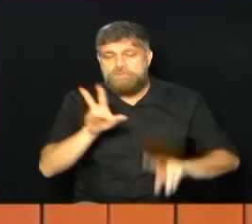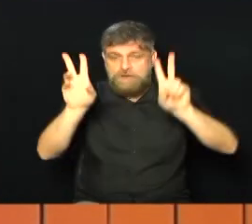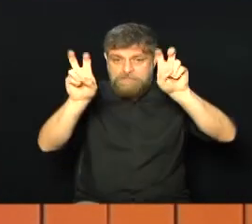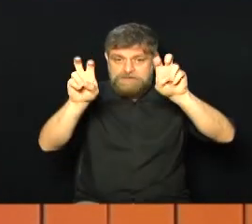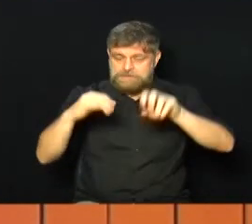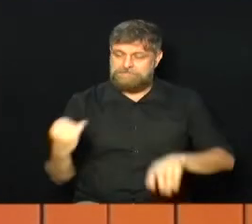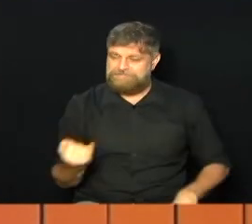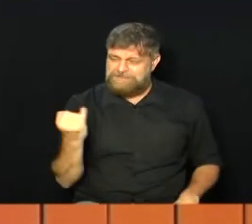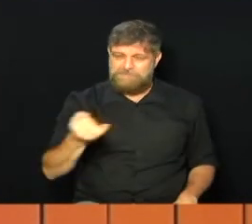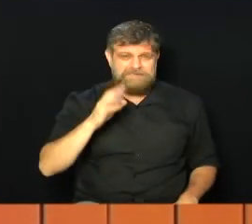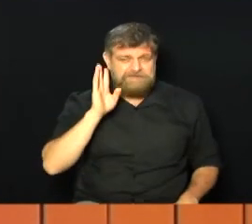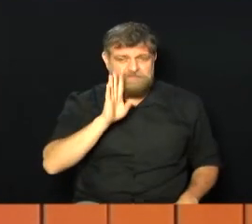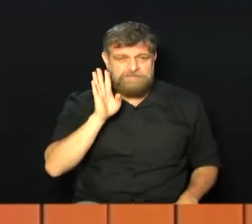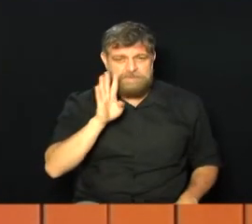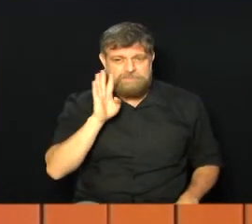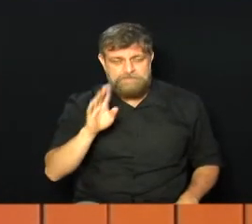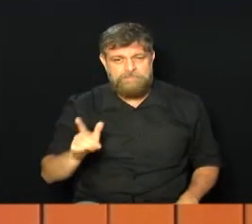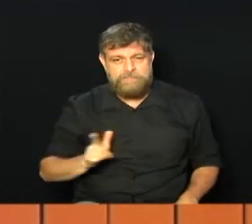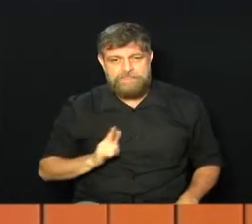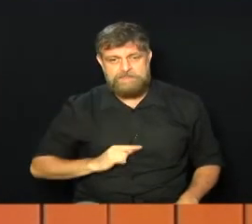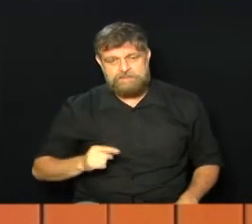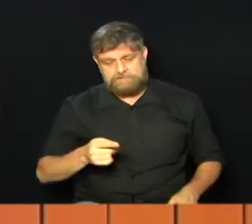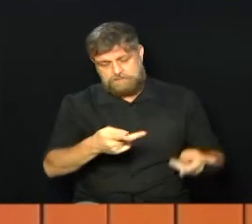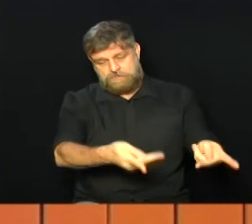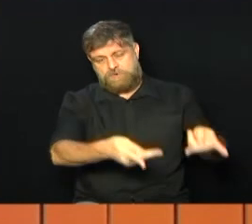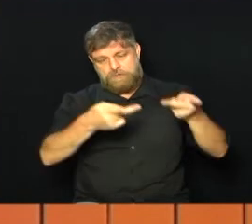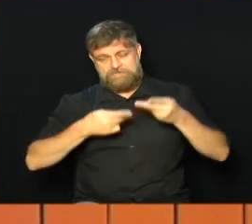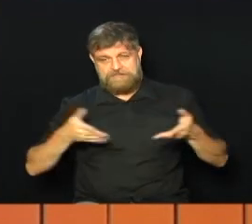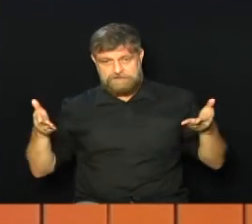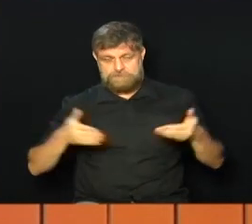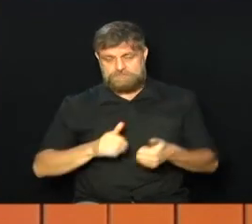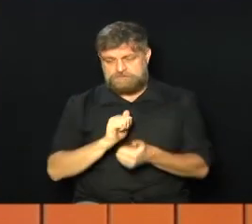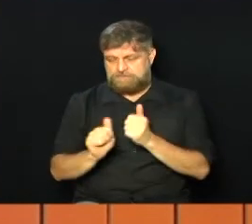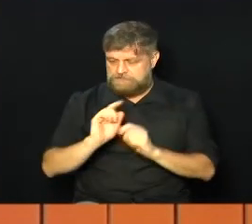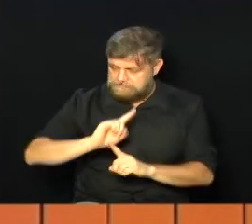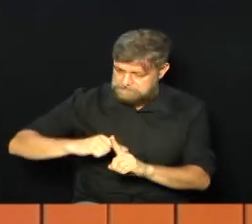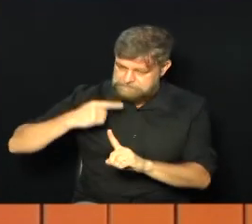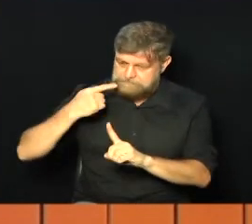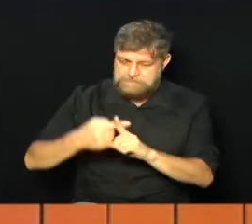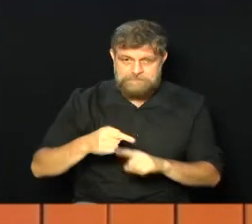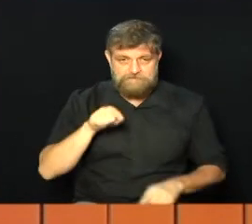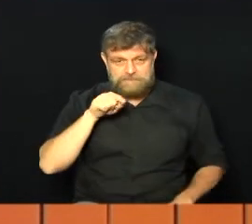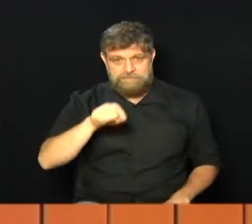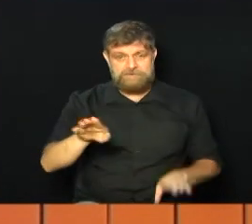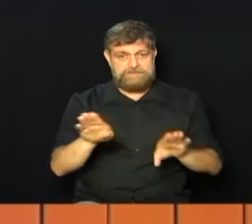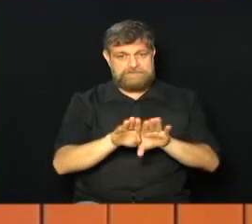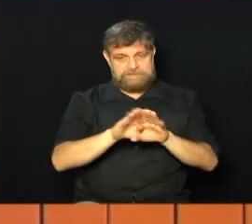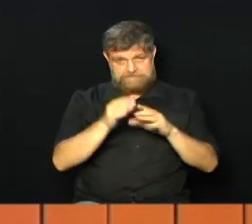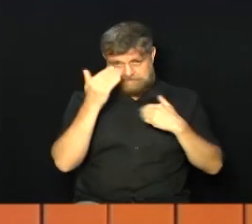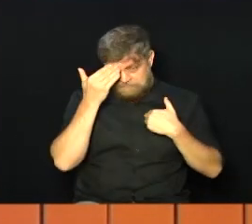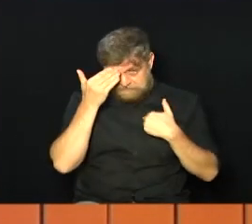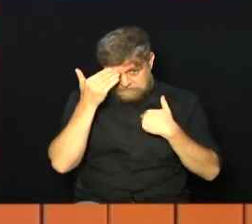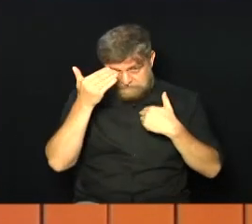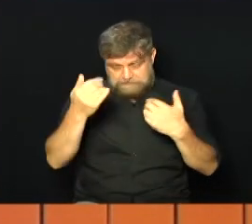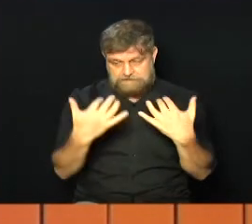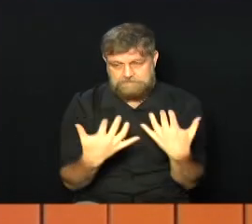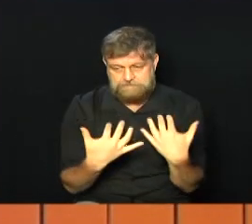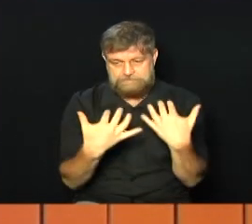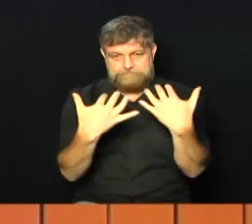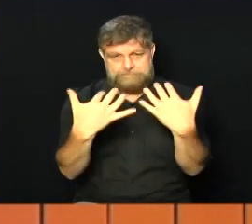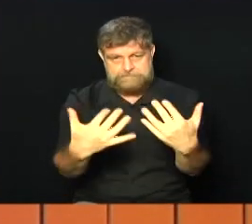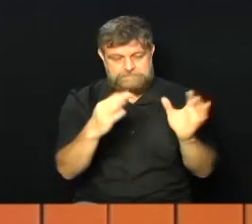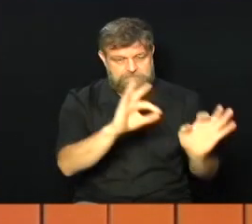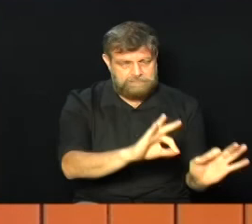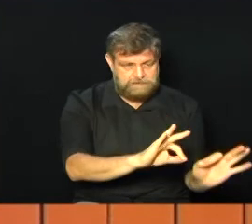muito bacana. Eduardo Ábido, convidado de hoje aqui do nosso Mais Esportes, agradeço você aí de casa pela sua companhia, pela